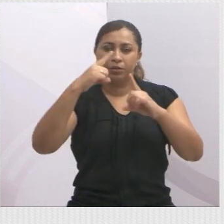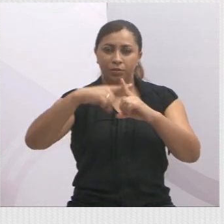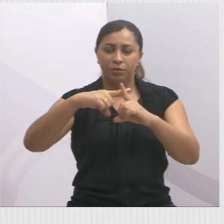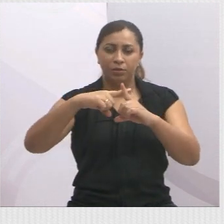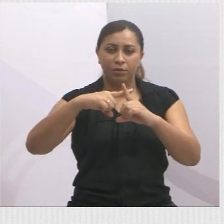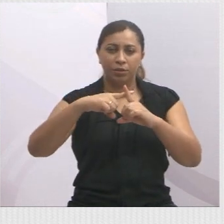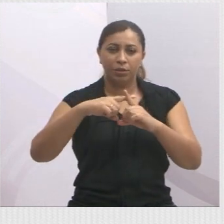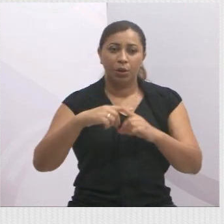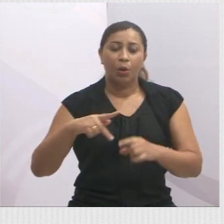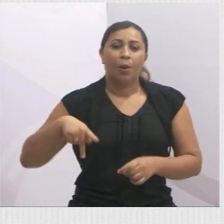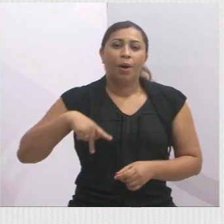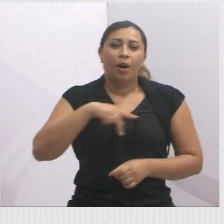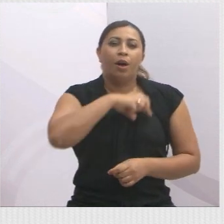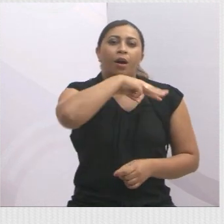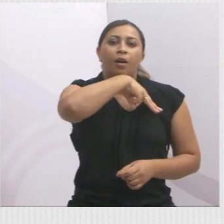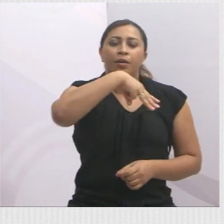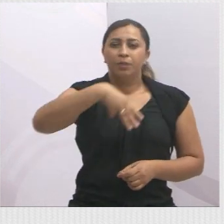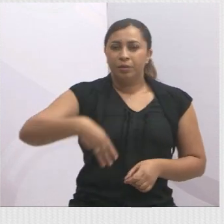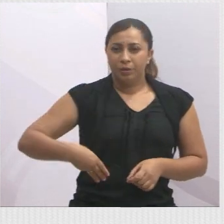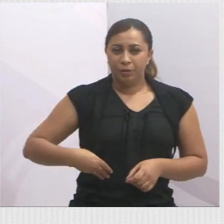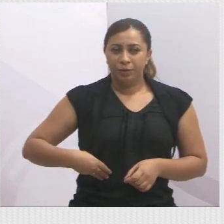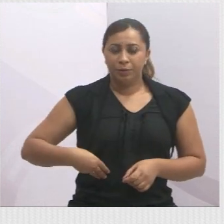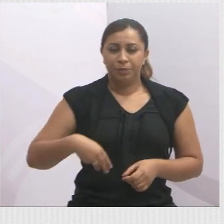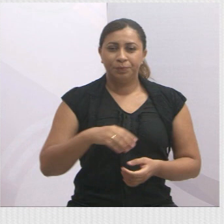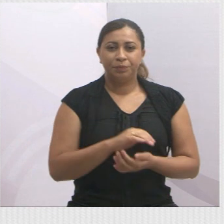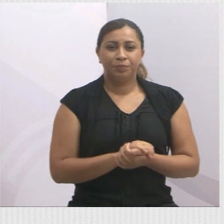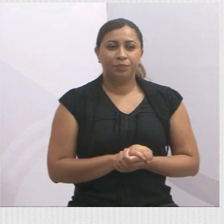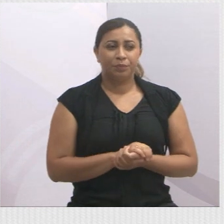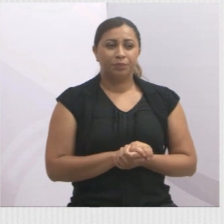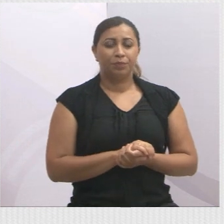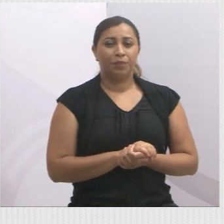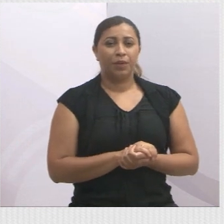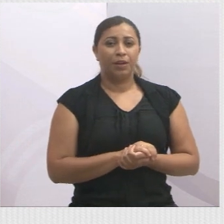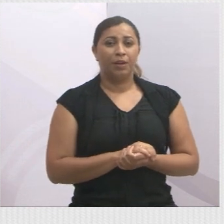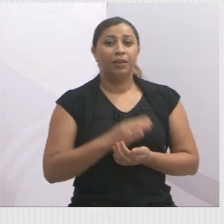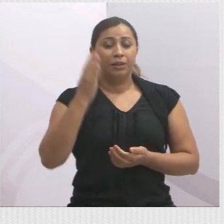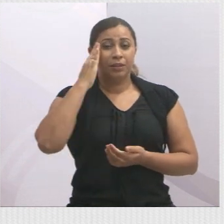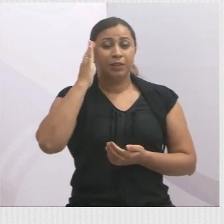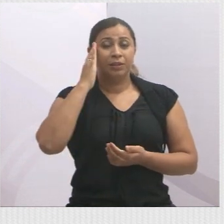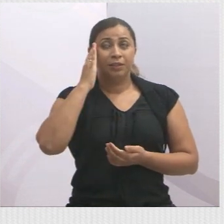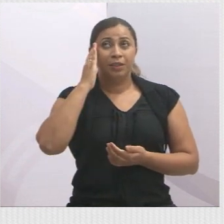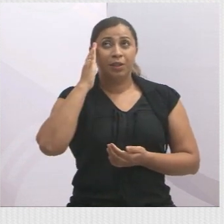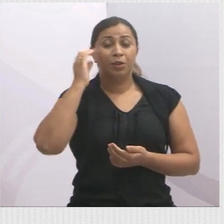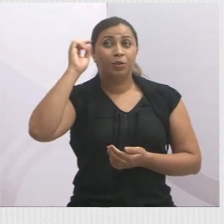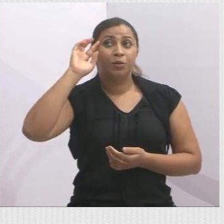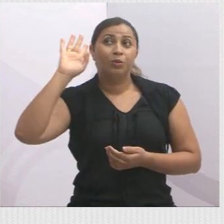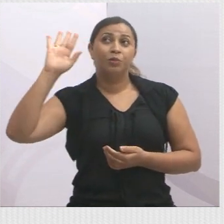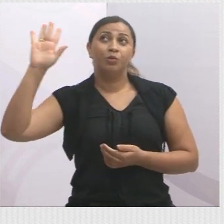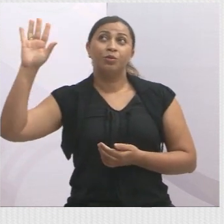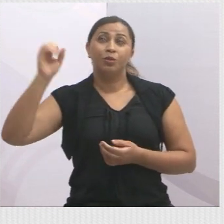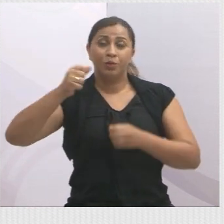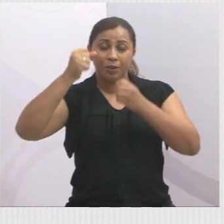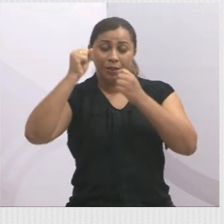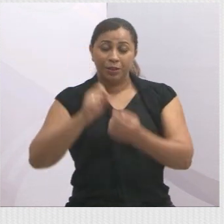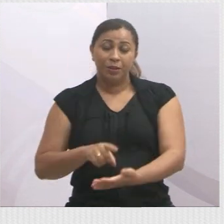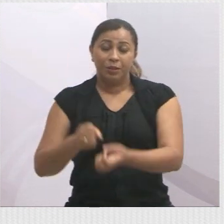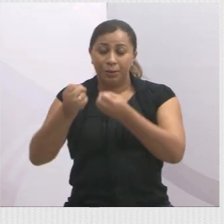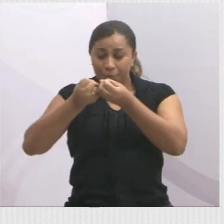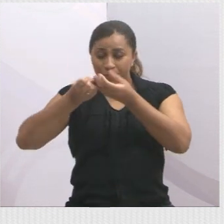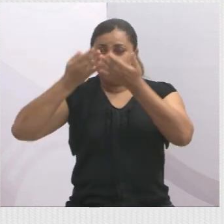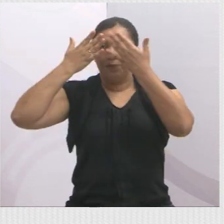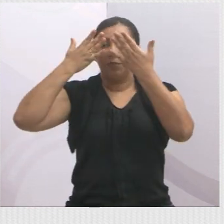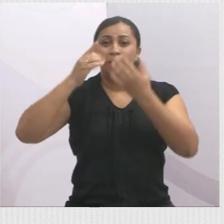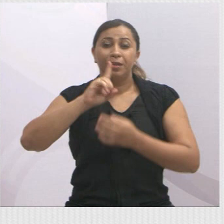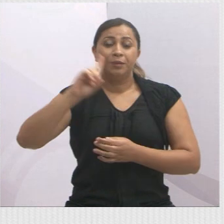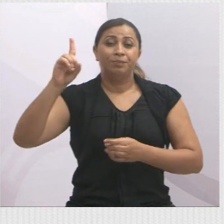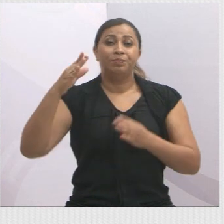iniciada, o pastor Manuel José da Costa entendeu ser aquele sonho uma revelação de Deus. A igreja cresceu ainda